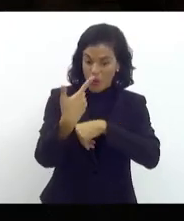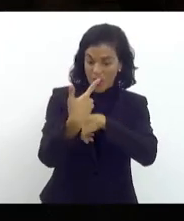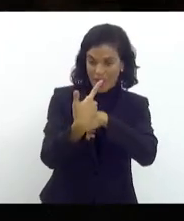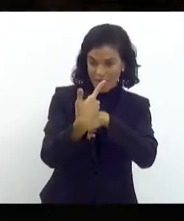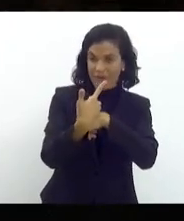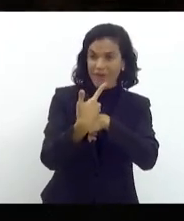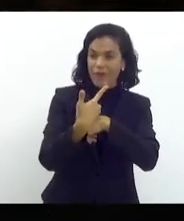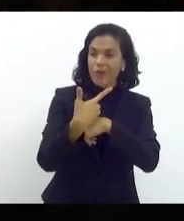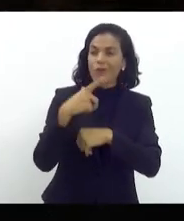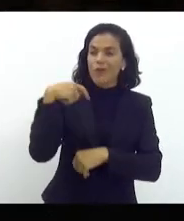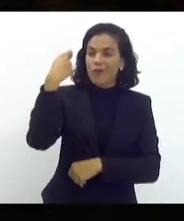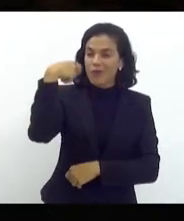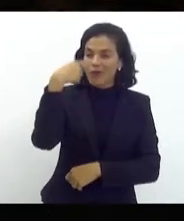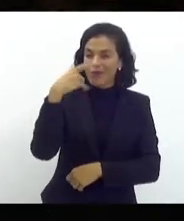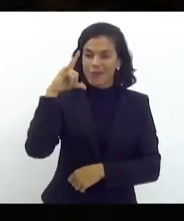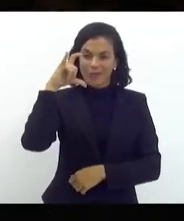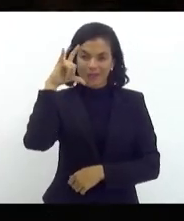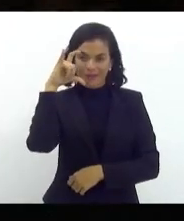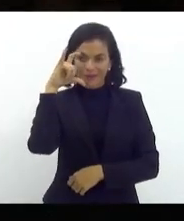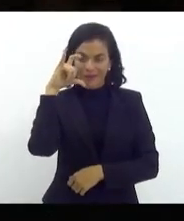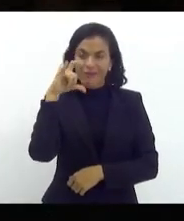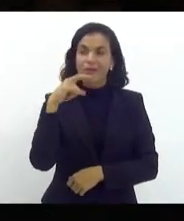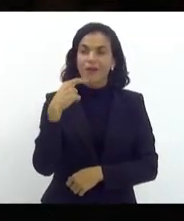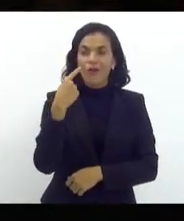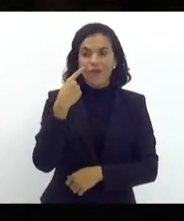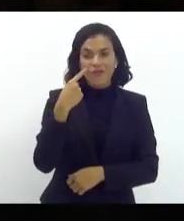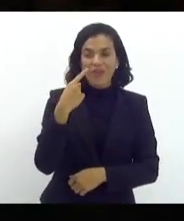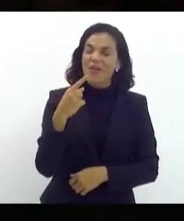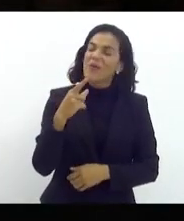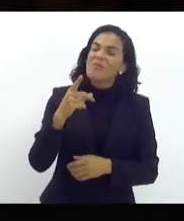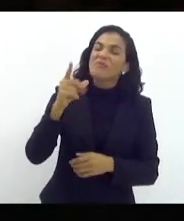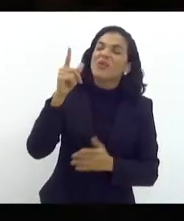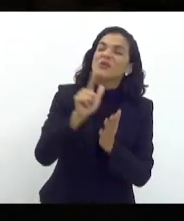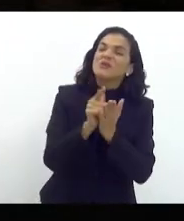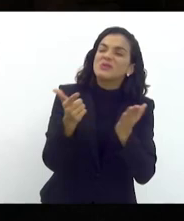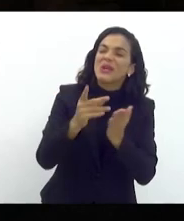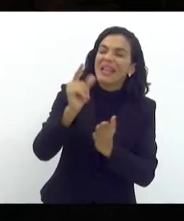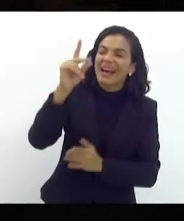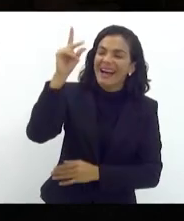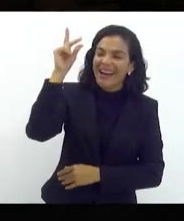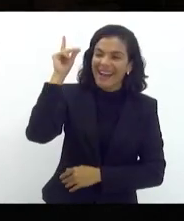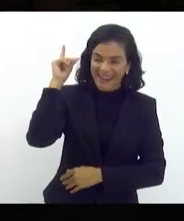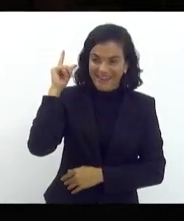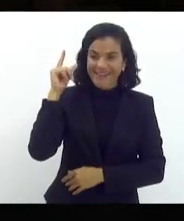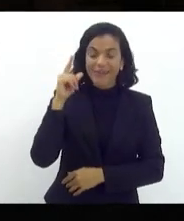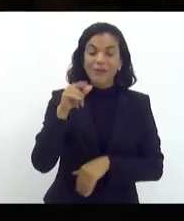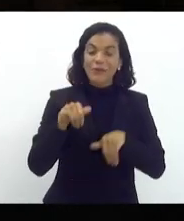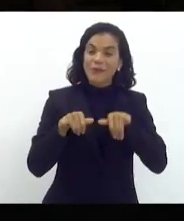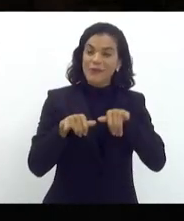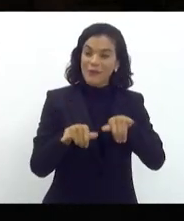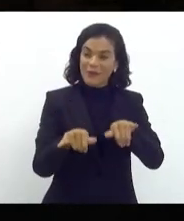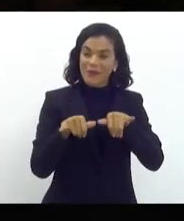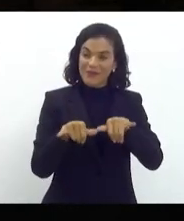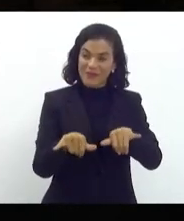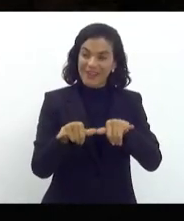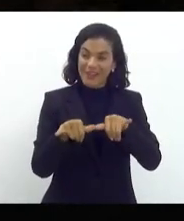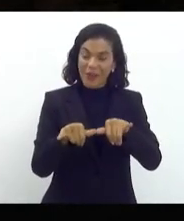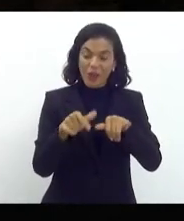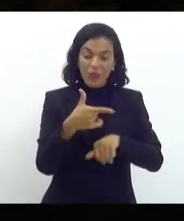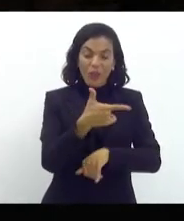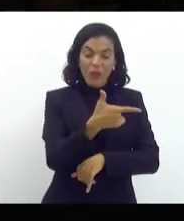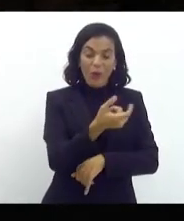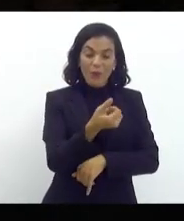Rios eu peguei a propaganda no jornal velho de um supermercado de